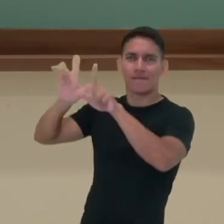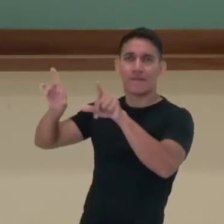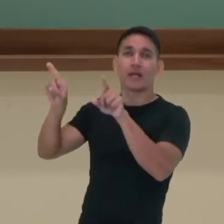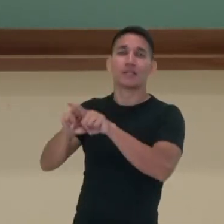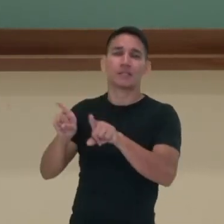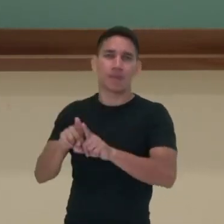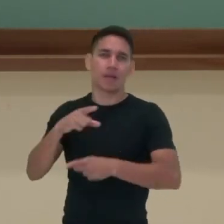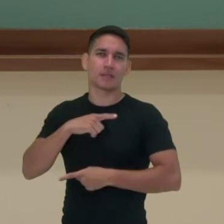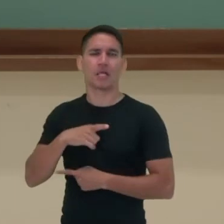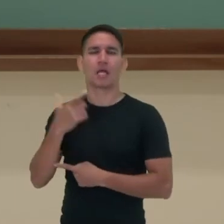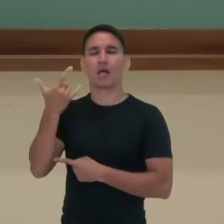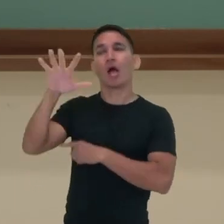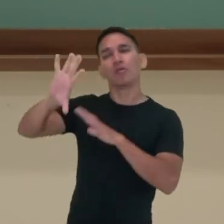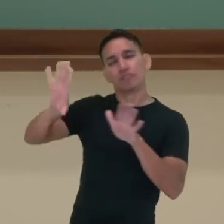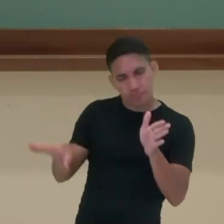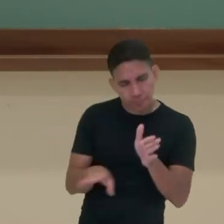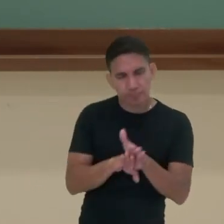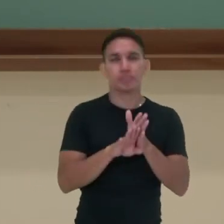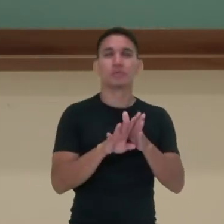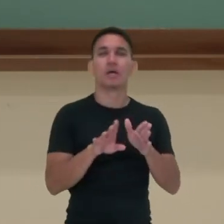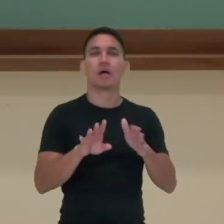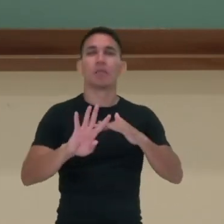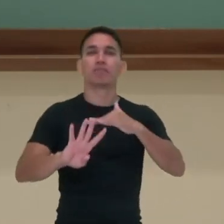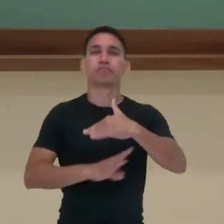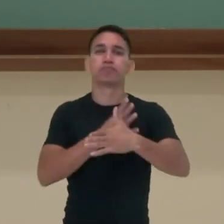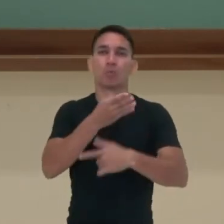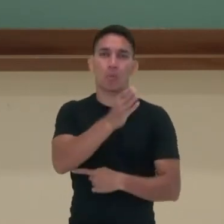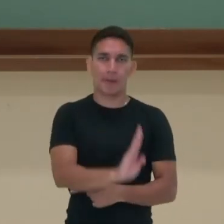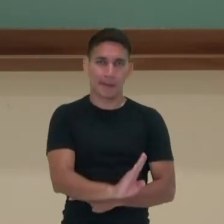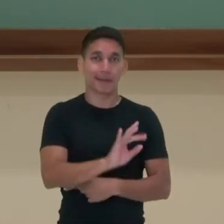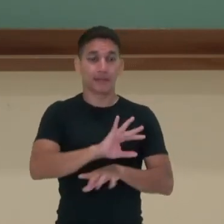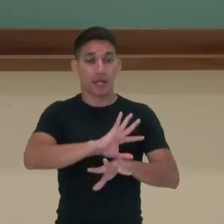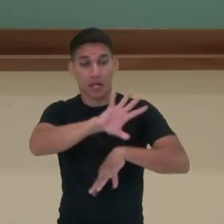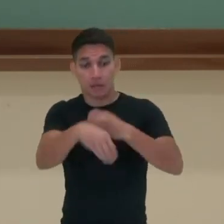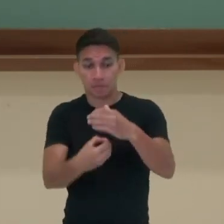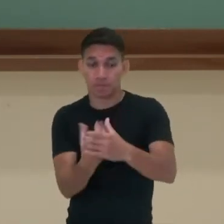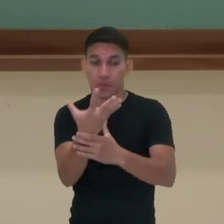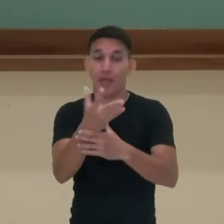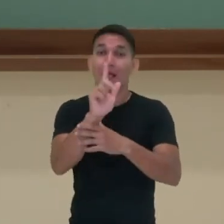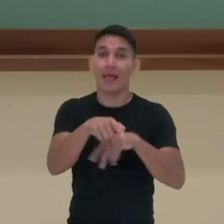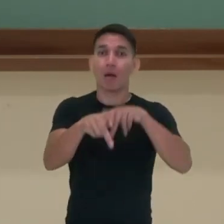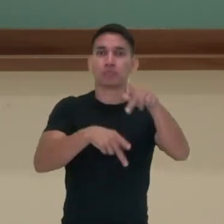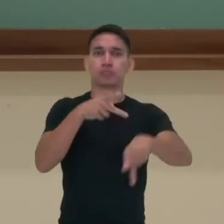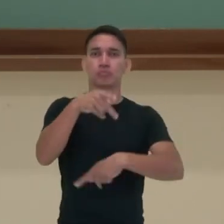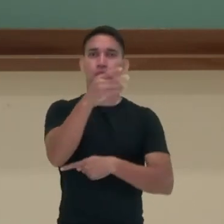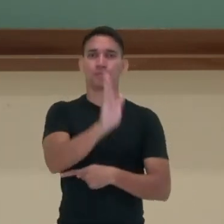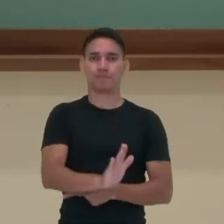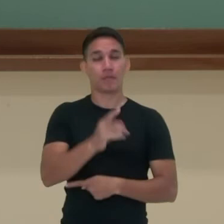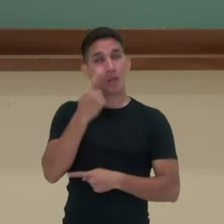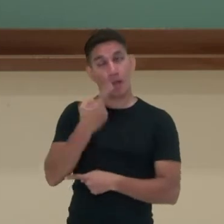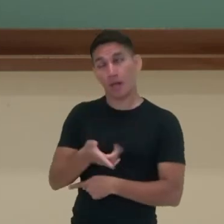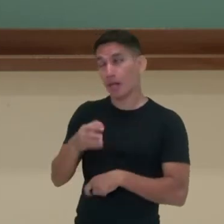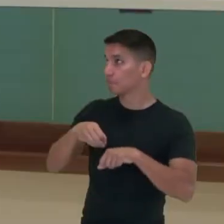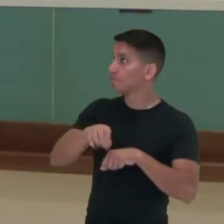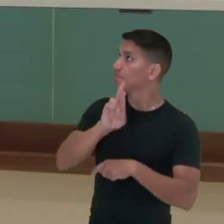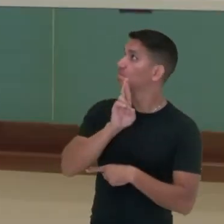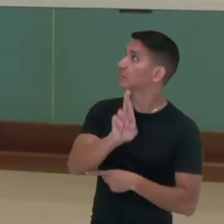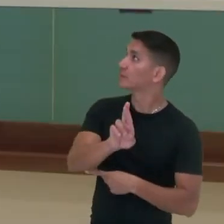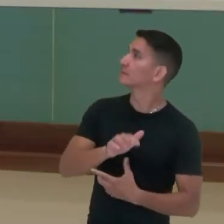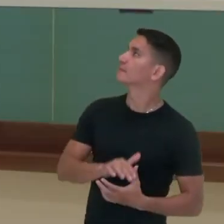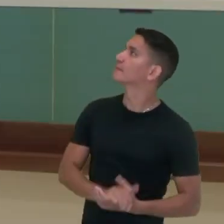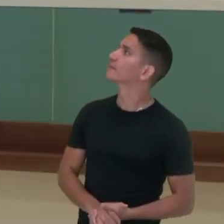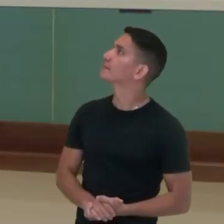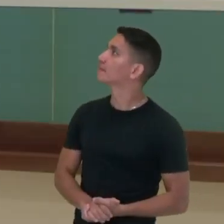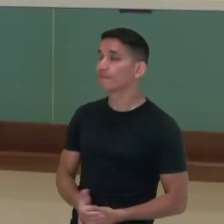israelenses, né? E assim por diante, que imigraram para o nosso país, tá bom? Formando atualmente a população brasileira. Então vamos lá para a nossa resposta